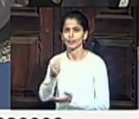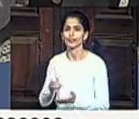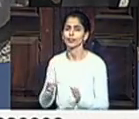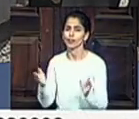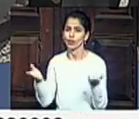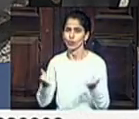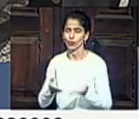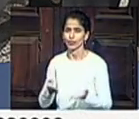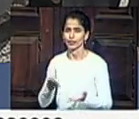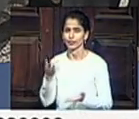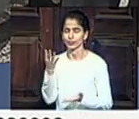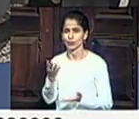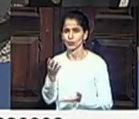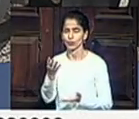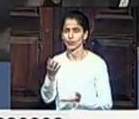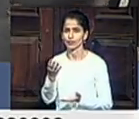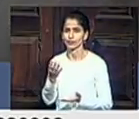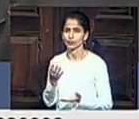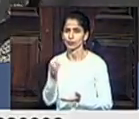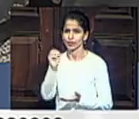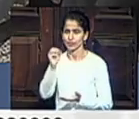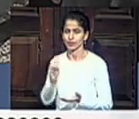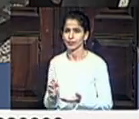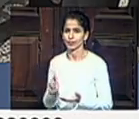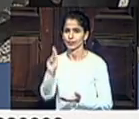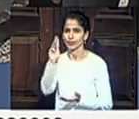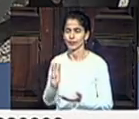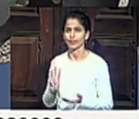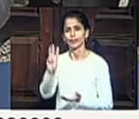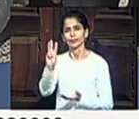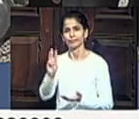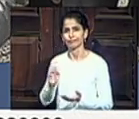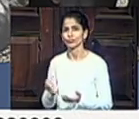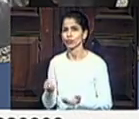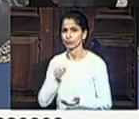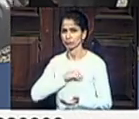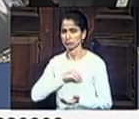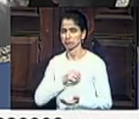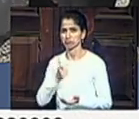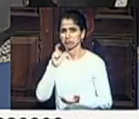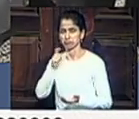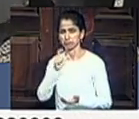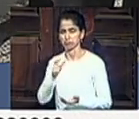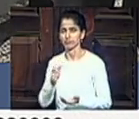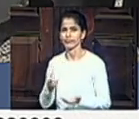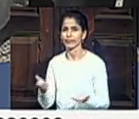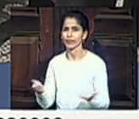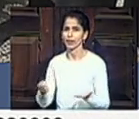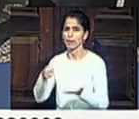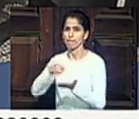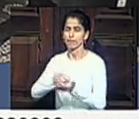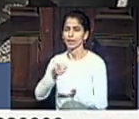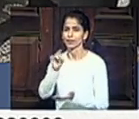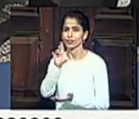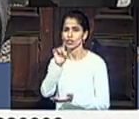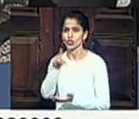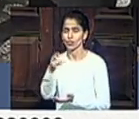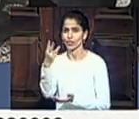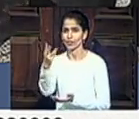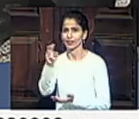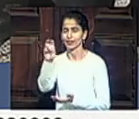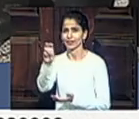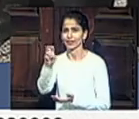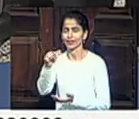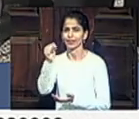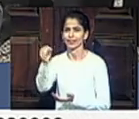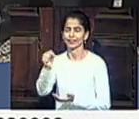que gasta 400 quilowatts, que é já de renda alta, vai pagar 357. Nem